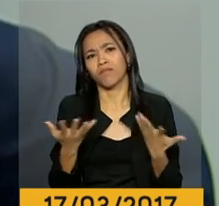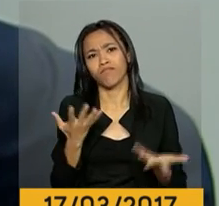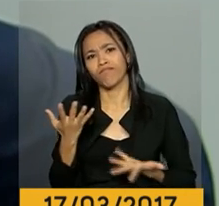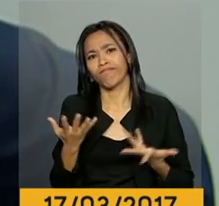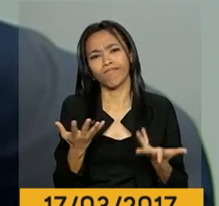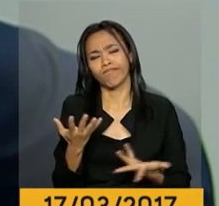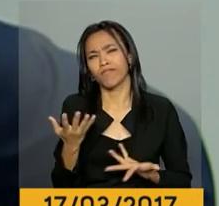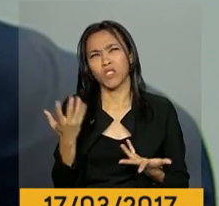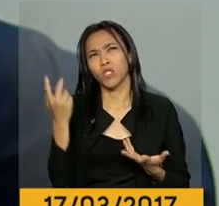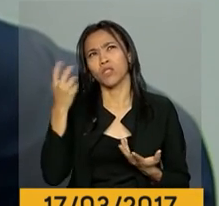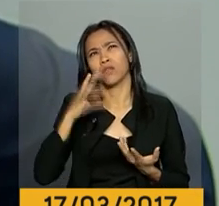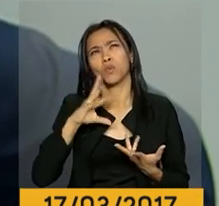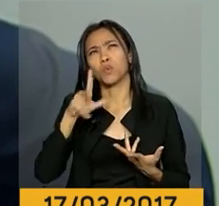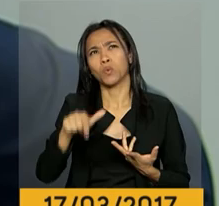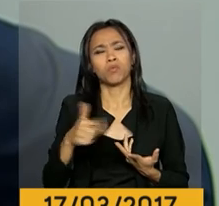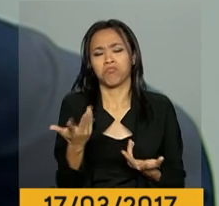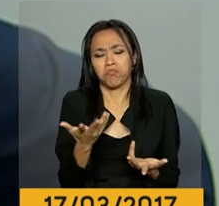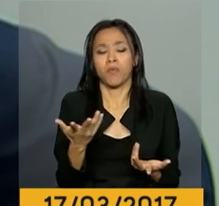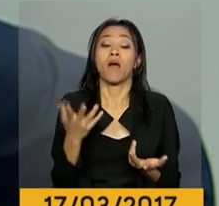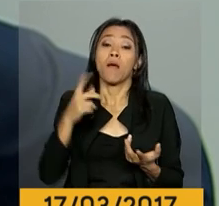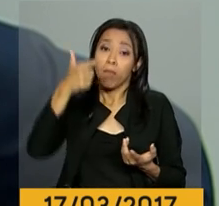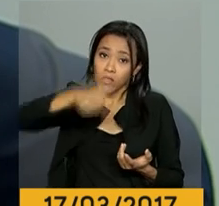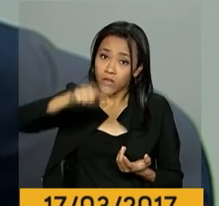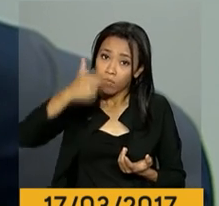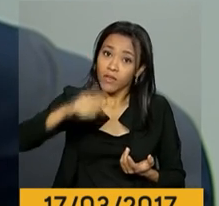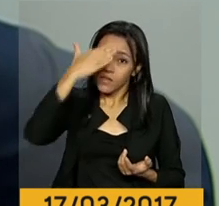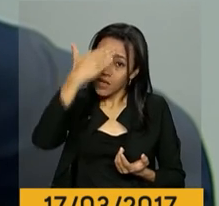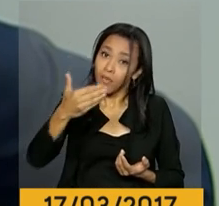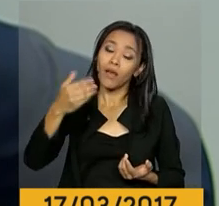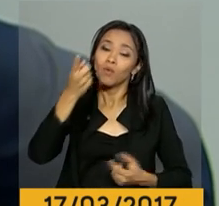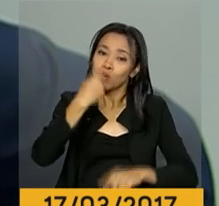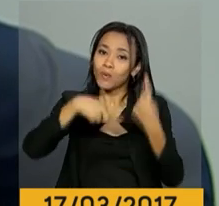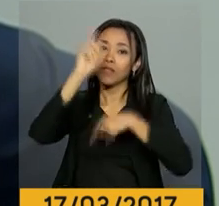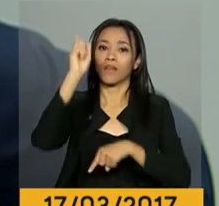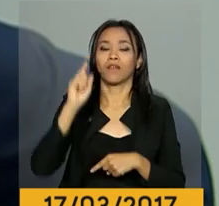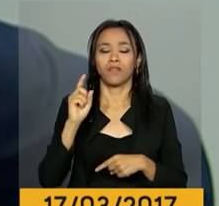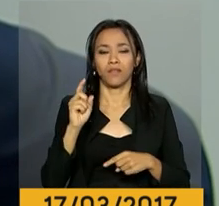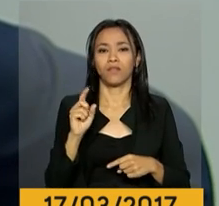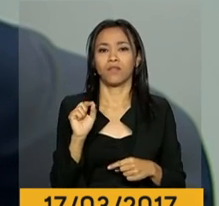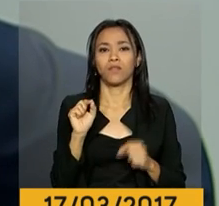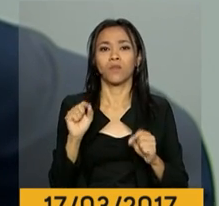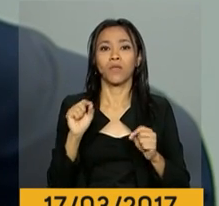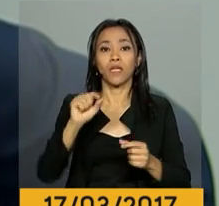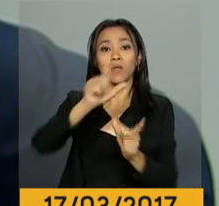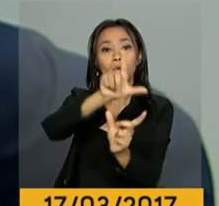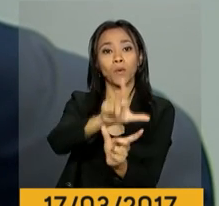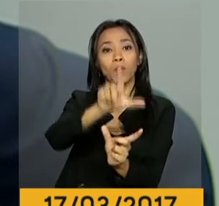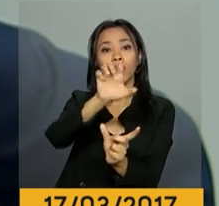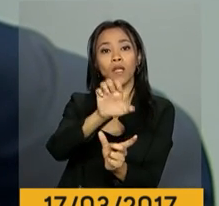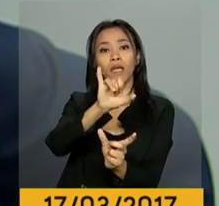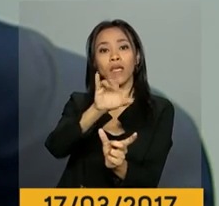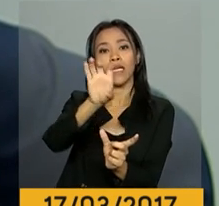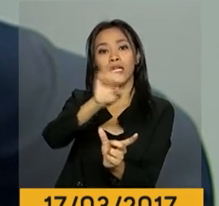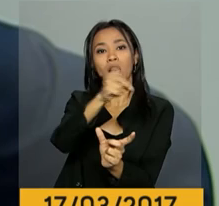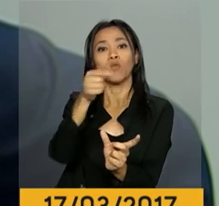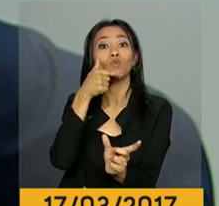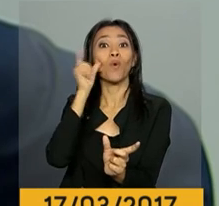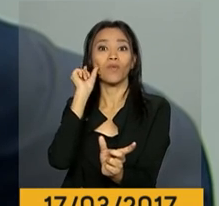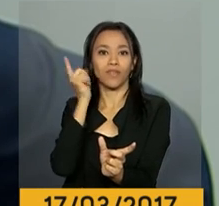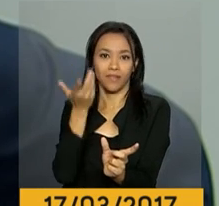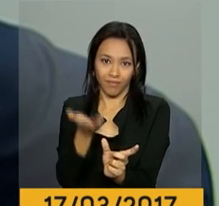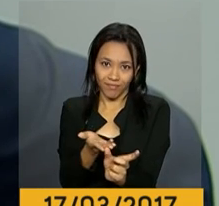de memória de tudo, mas quero recordar mais uma vez o sucesso absoluto do leilão de ontem, né?